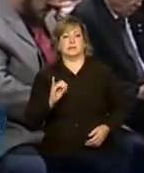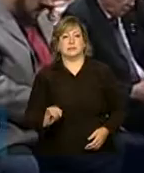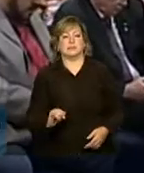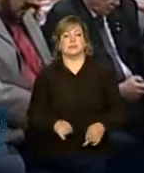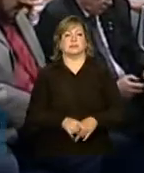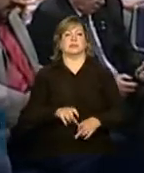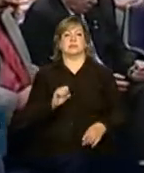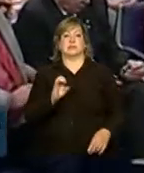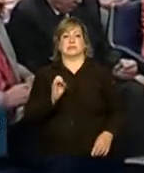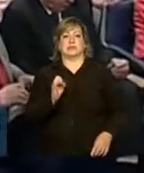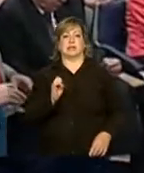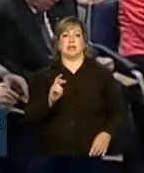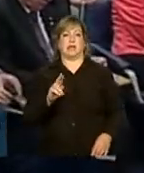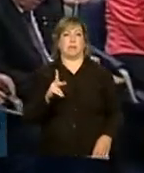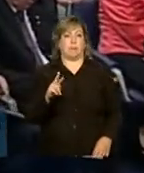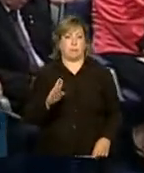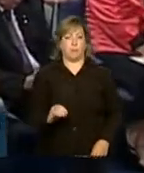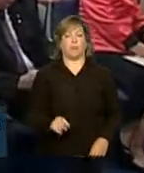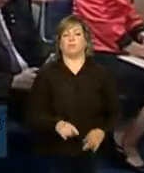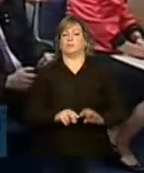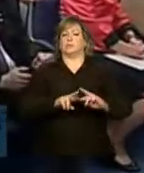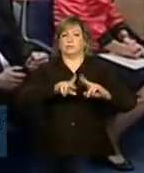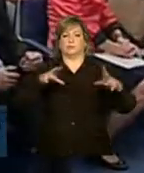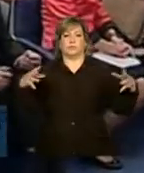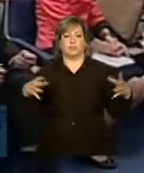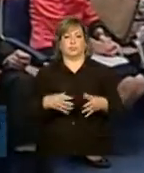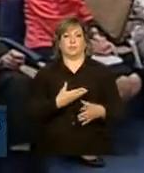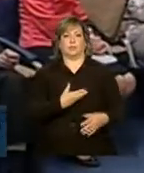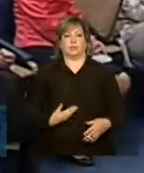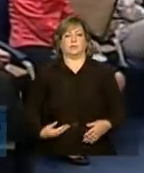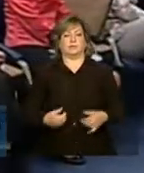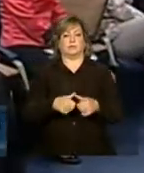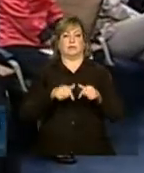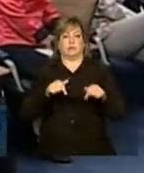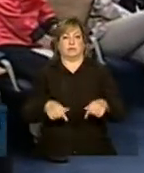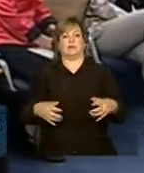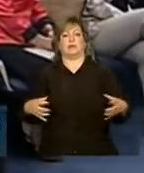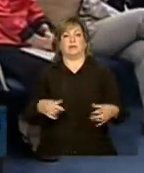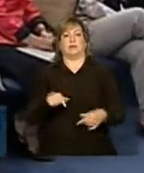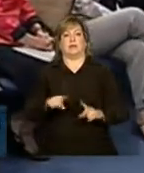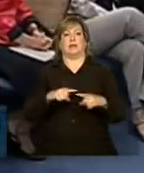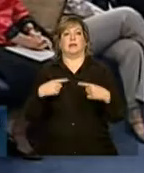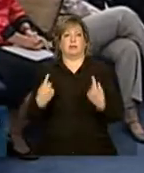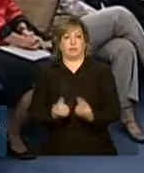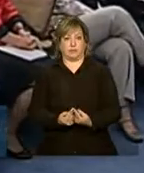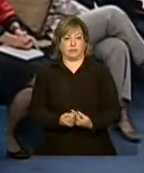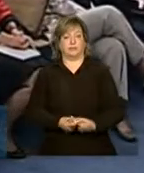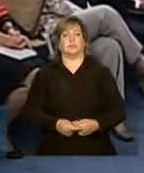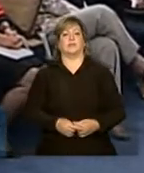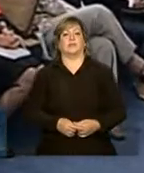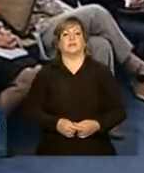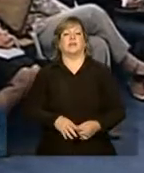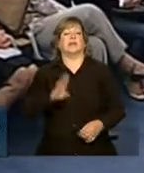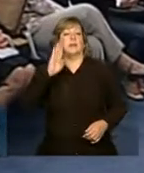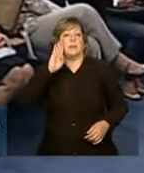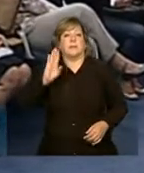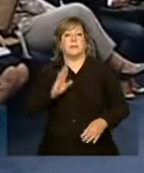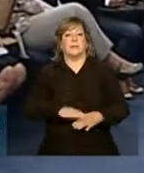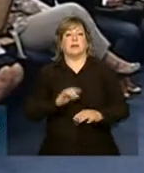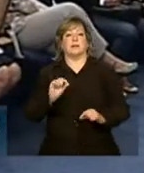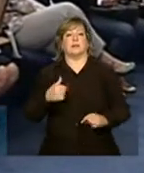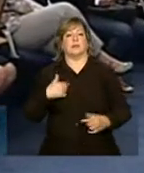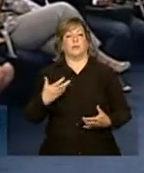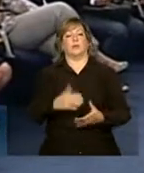certo enfim as equipes de governo presentes a esse essa cerimônia aí mas o que tudo eu queria